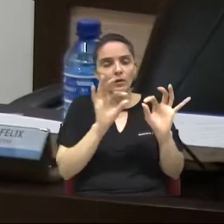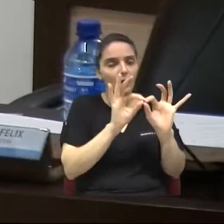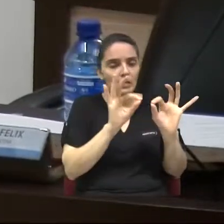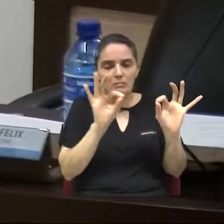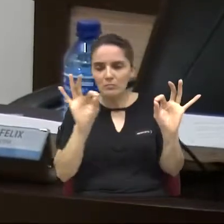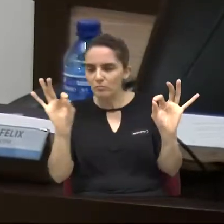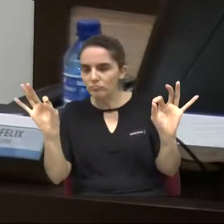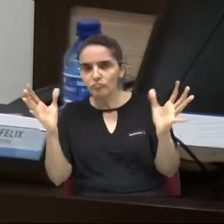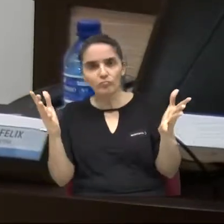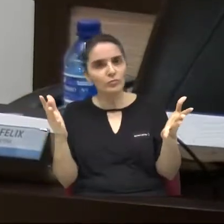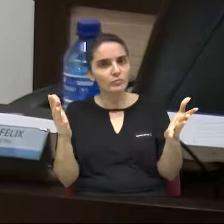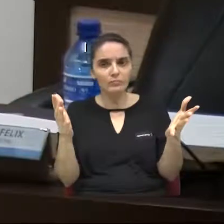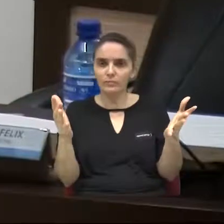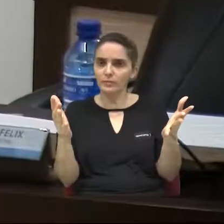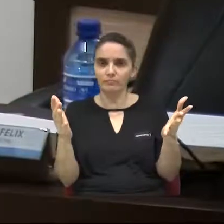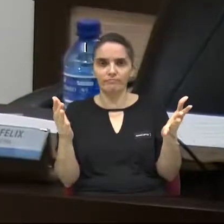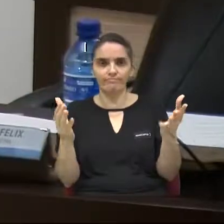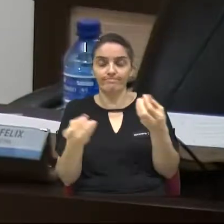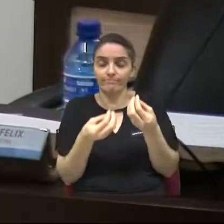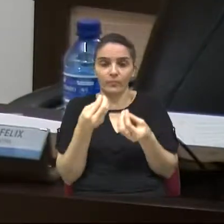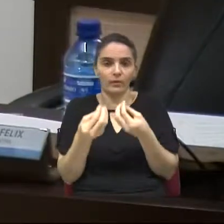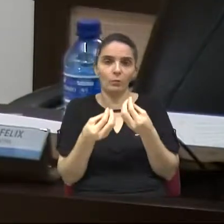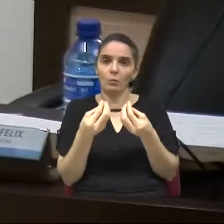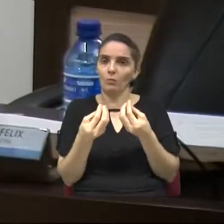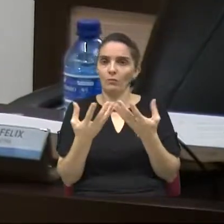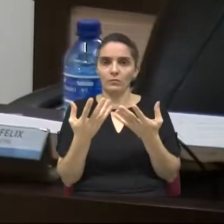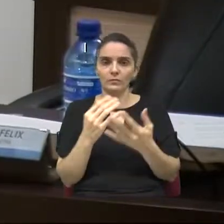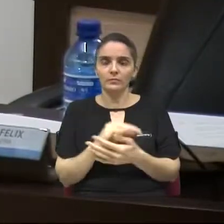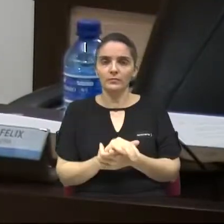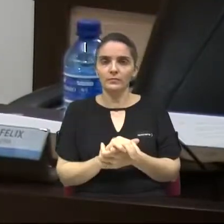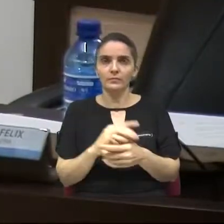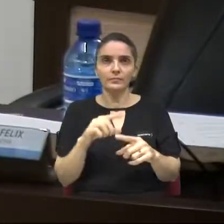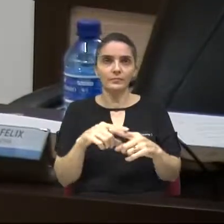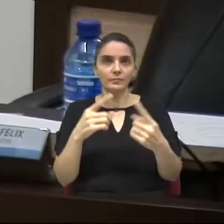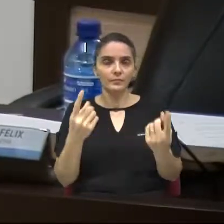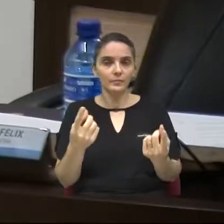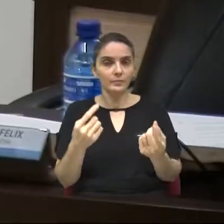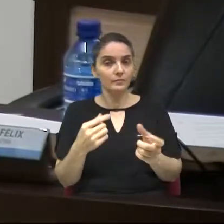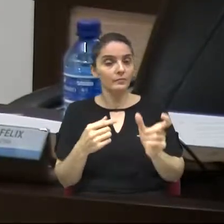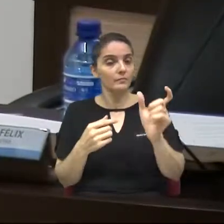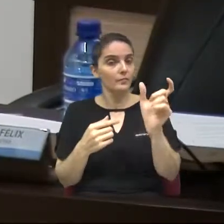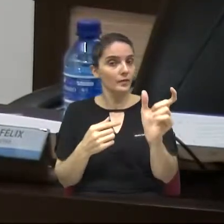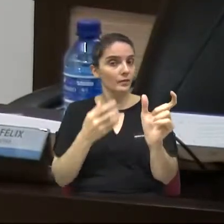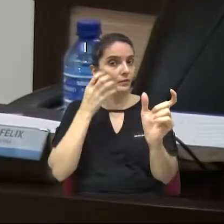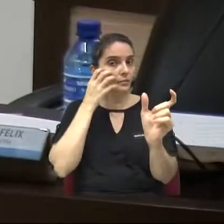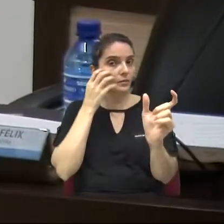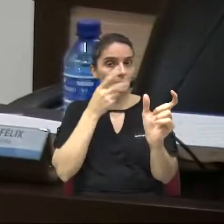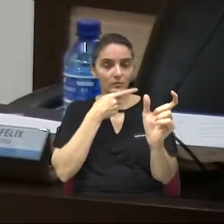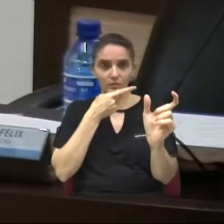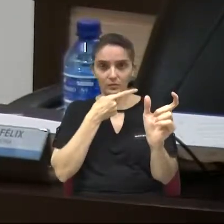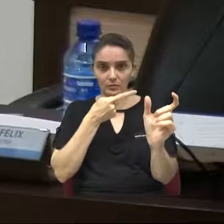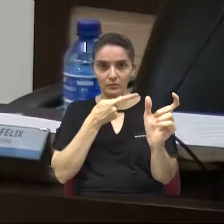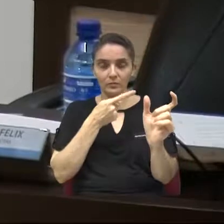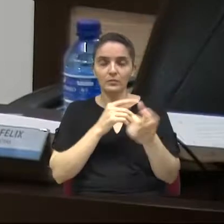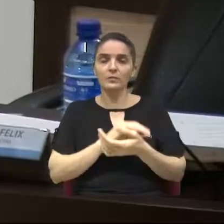tênue. É subjetivo, sim. Mas uma palavra que o senhor colocou, que a sua assessoria bem colocou, é a questão